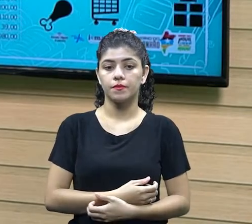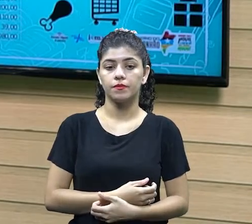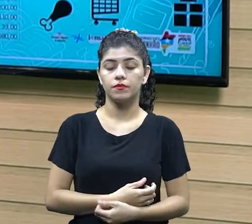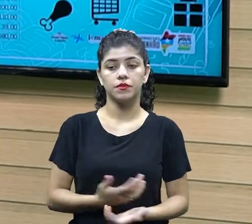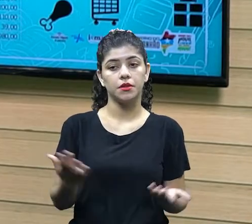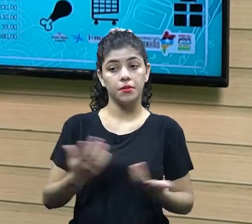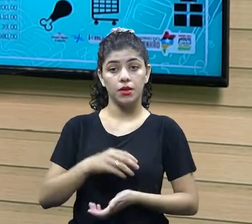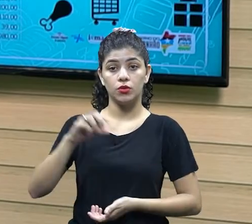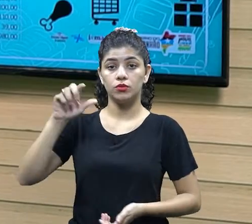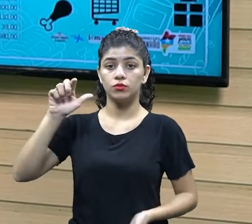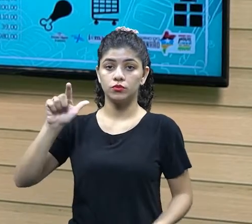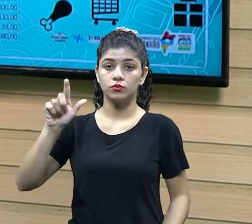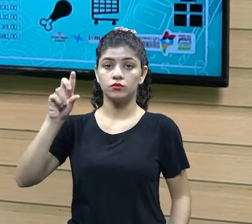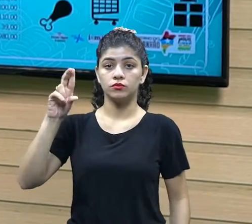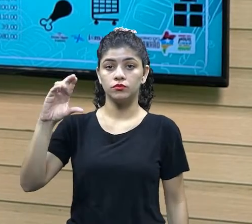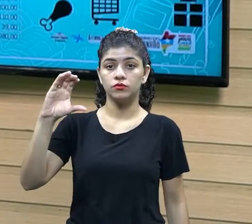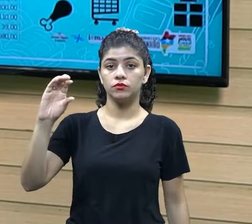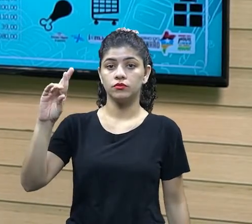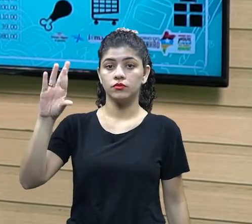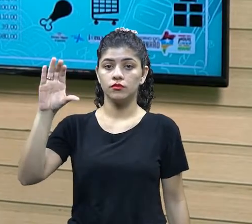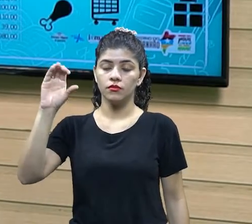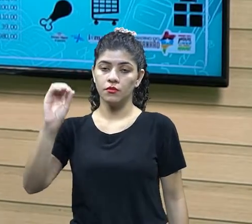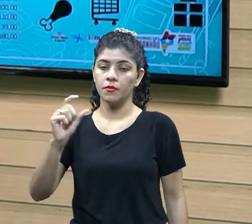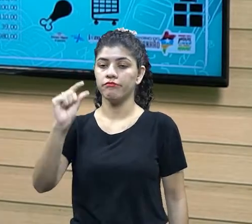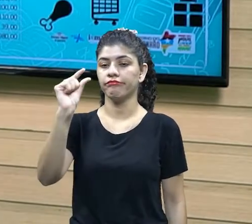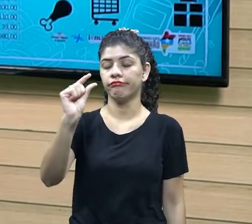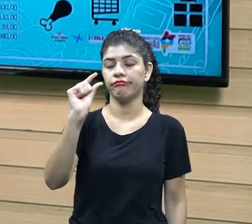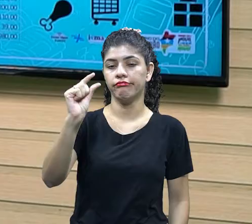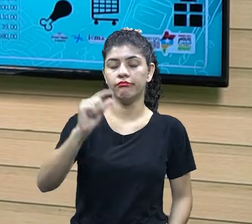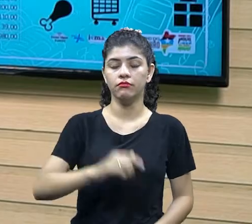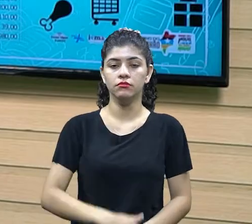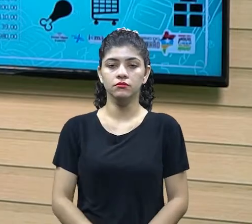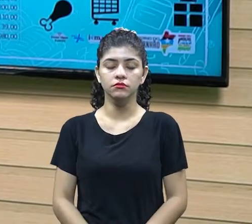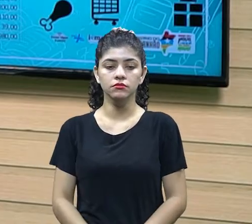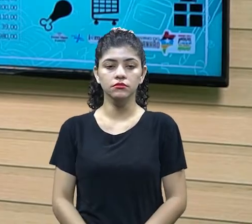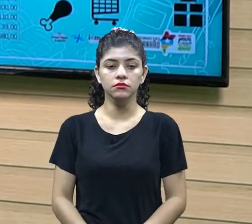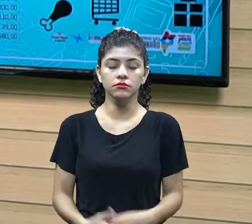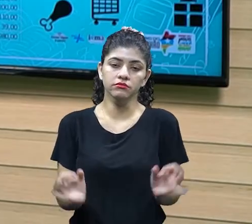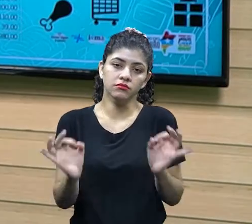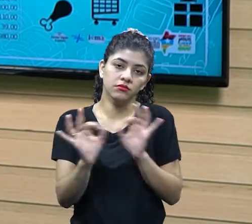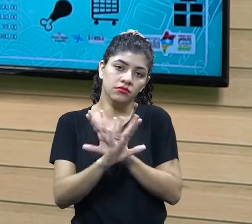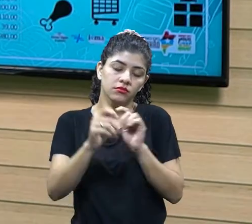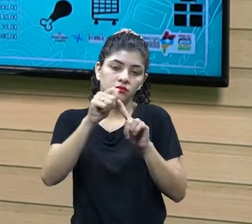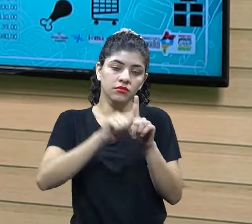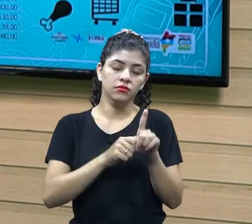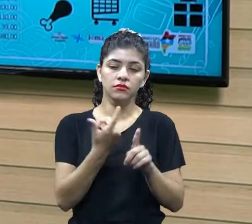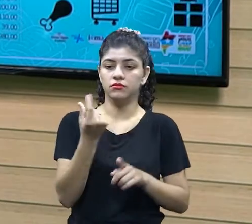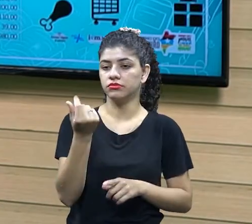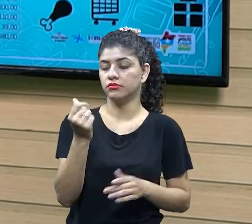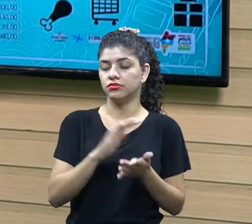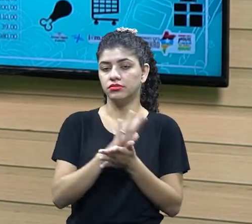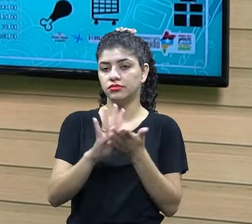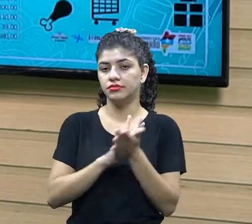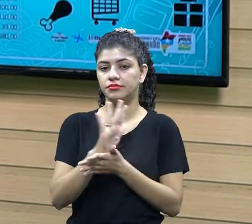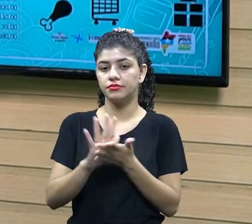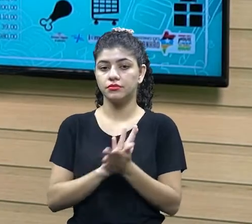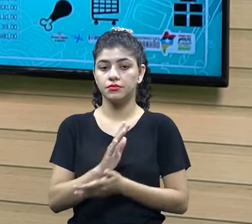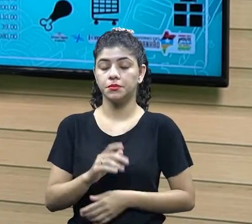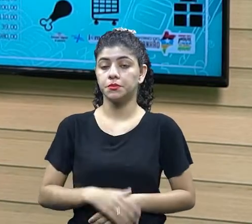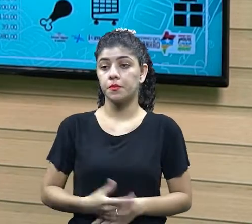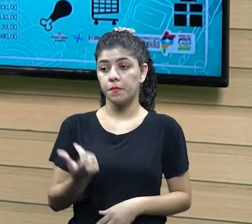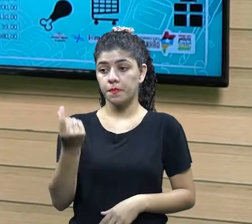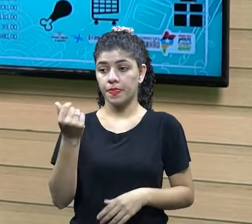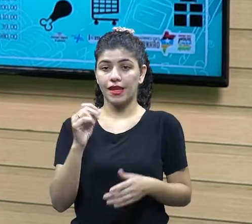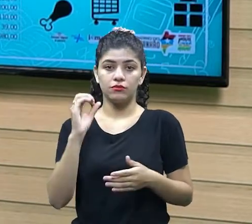a diminuir o lucro, certo? Então, quanto mais despesa você tem, no final do mês, menos dinheiro você vai ter no bolso,